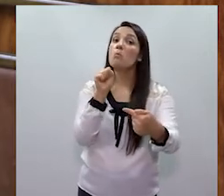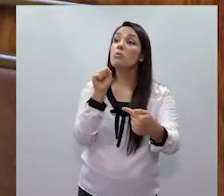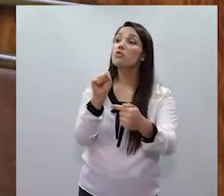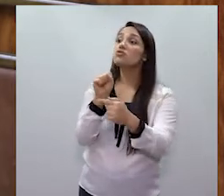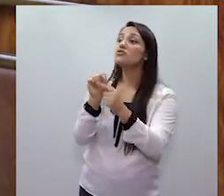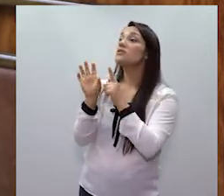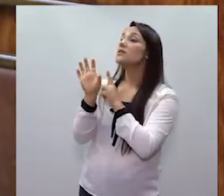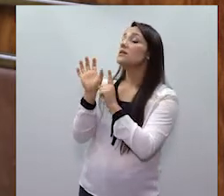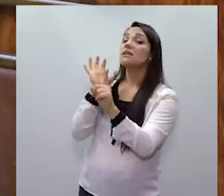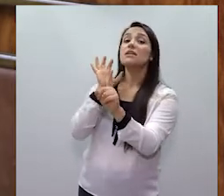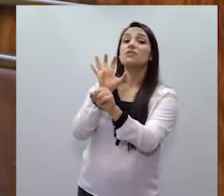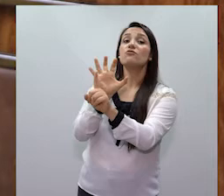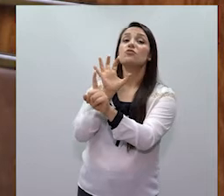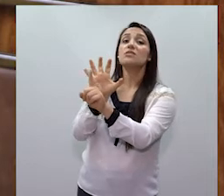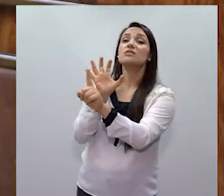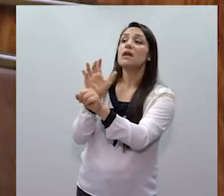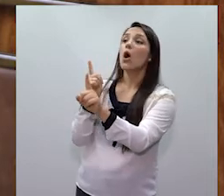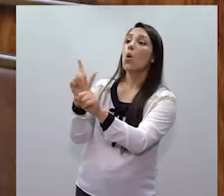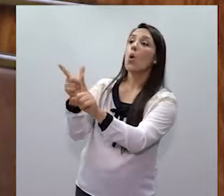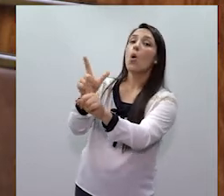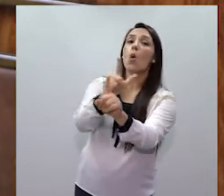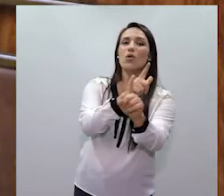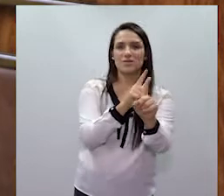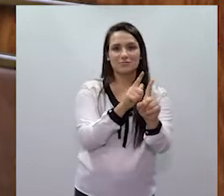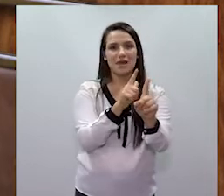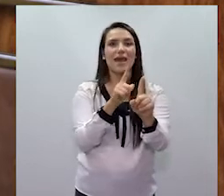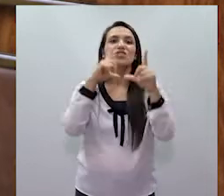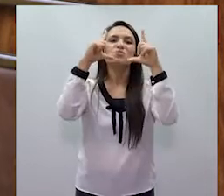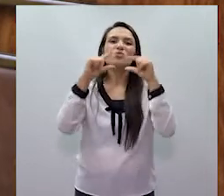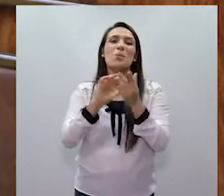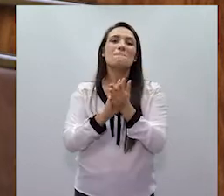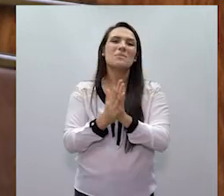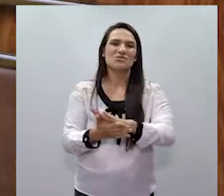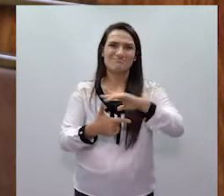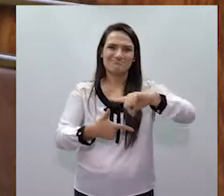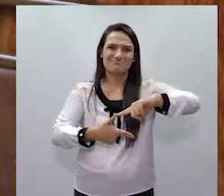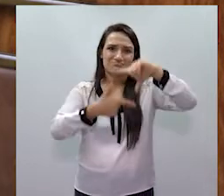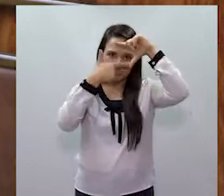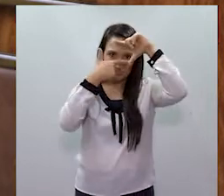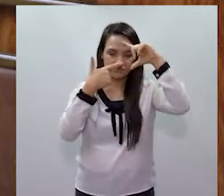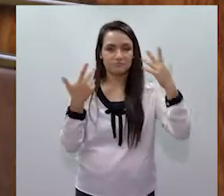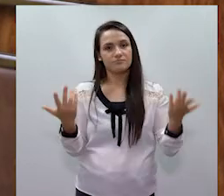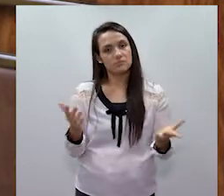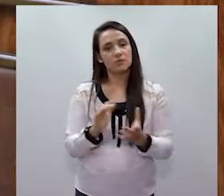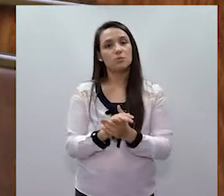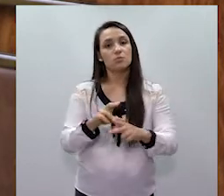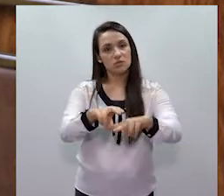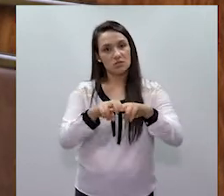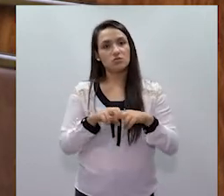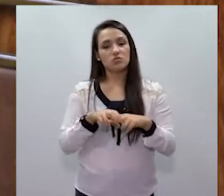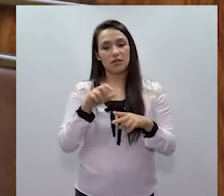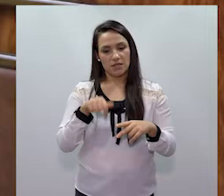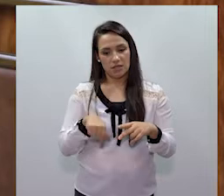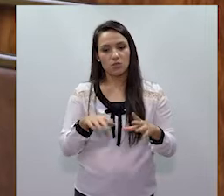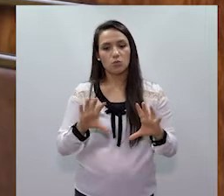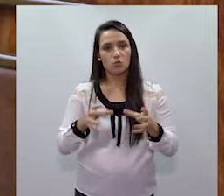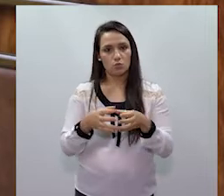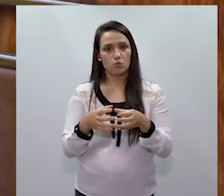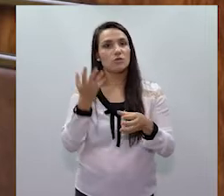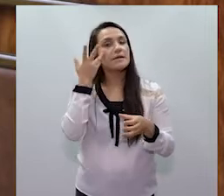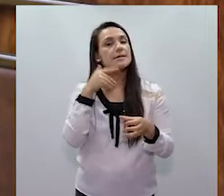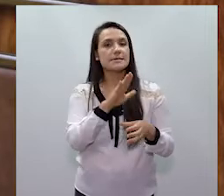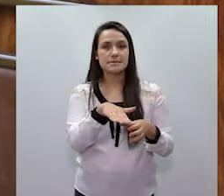amigos, esses preconceitos não diminuindo. Então, a Coordenadoria da Infância do Tribunal de Justiça tem feito